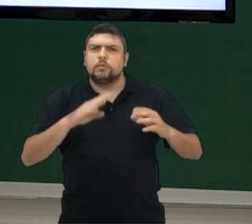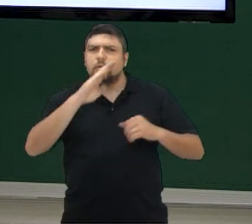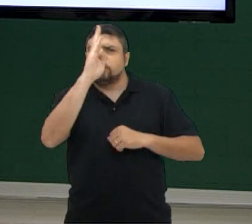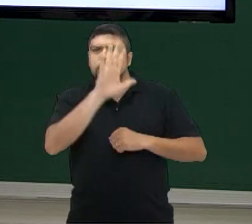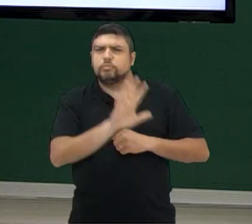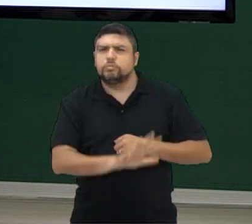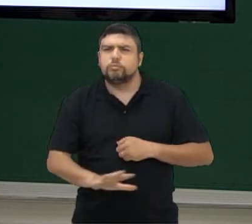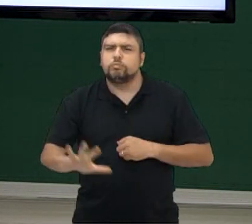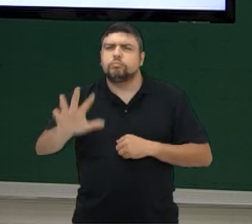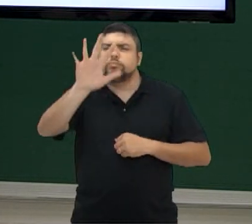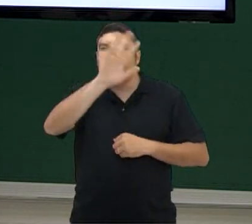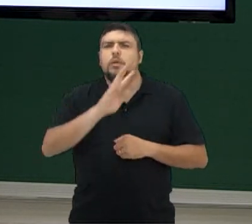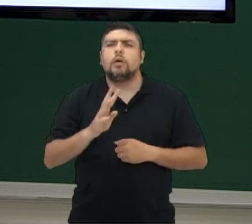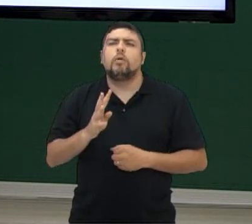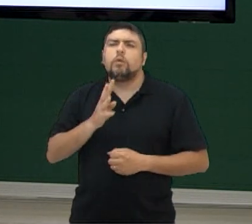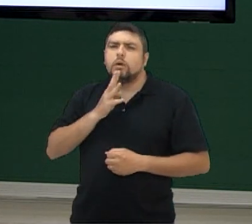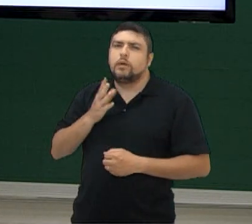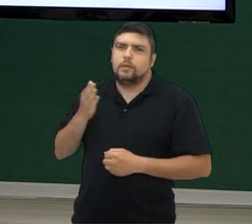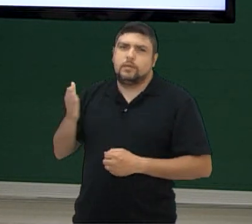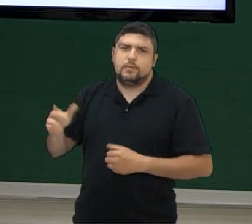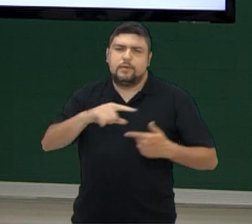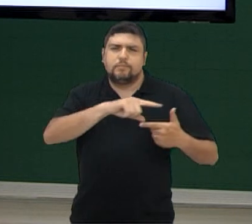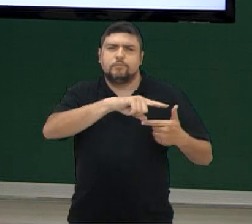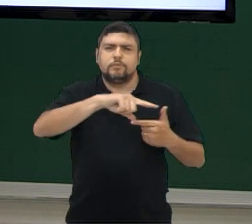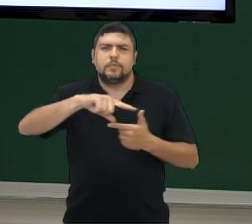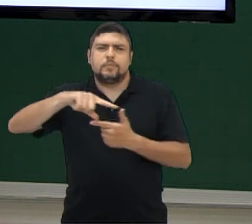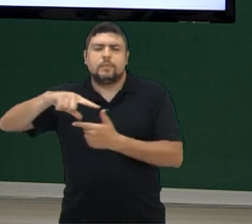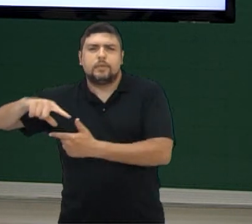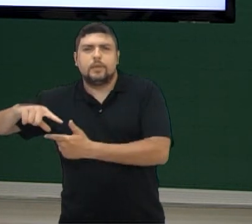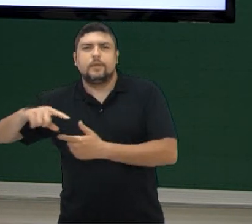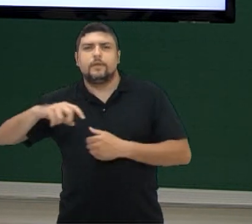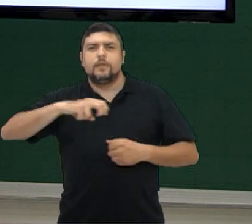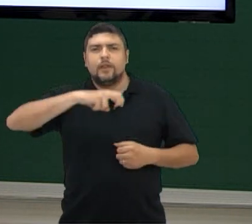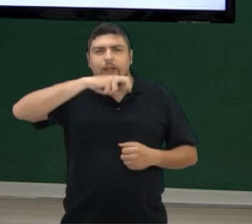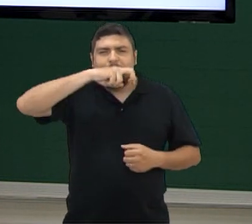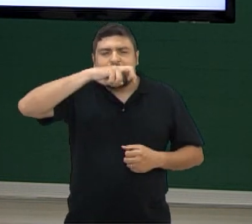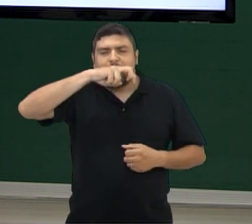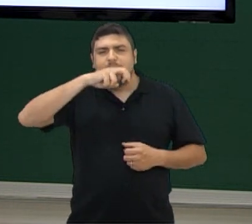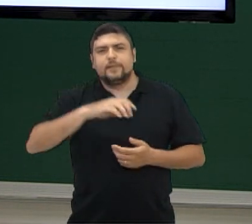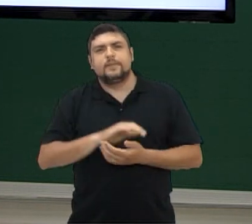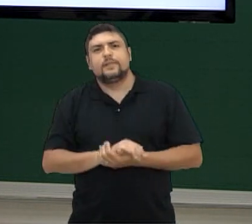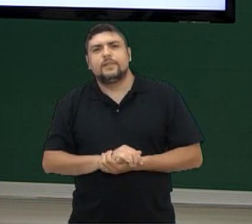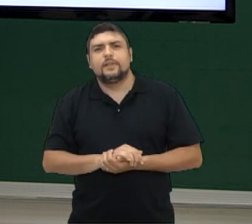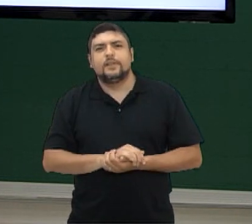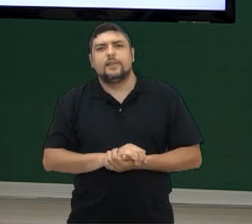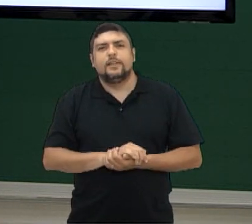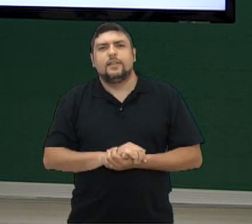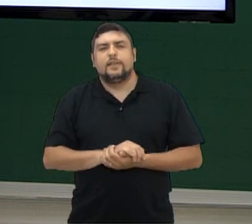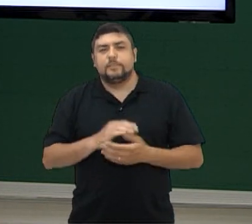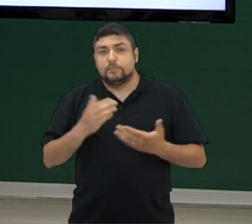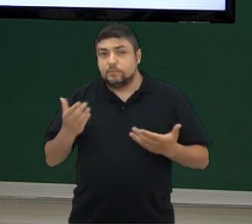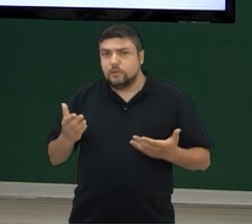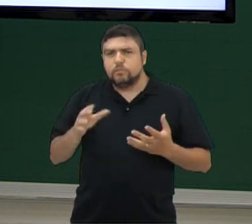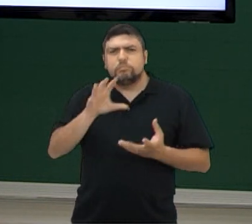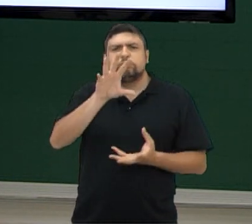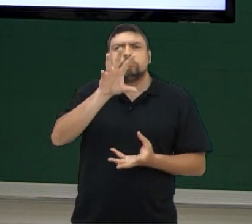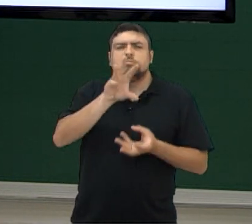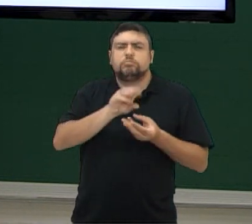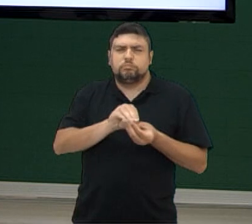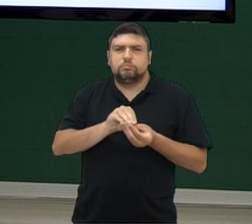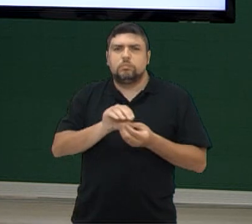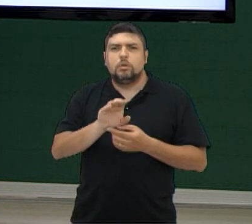vocês provavelmente conhecem, né, as histórias criadas pelo Maurício de Souza desde criança. Então está aqui, né, uma breve biografia dele.